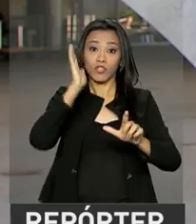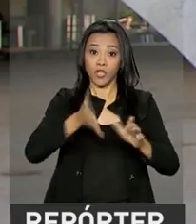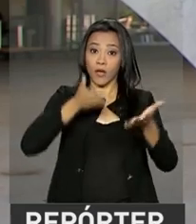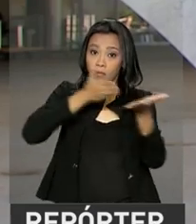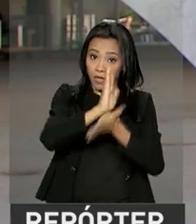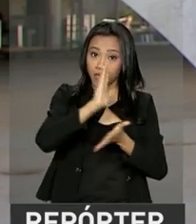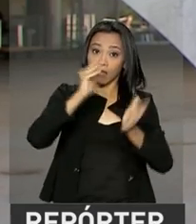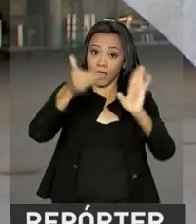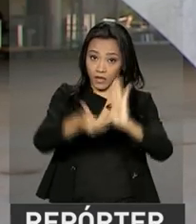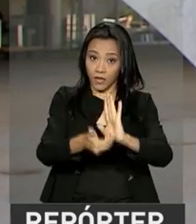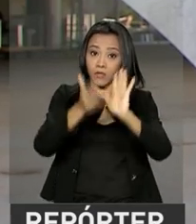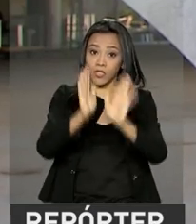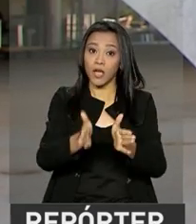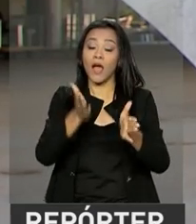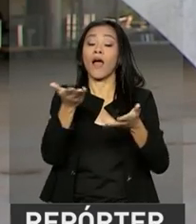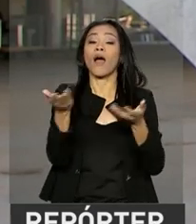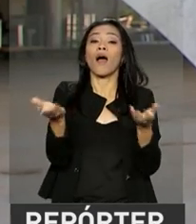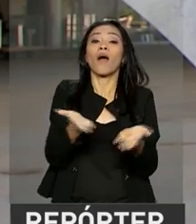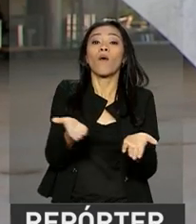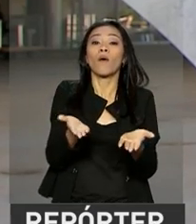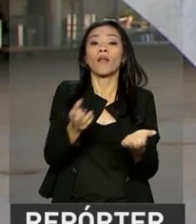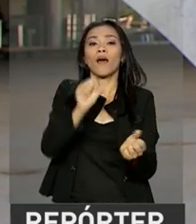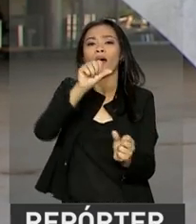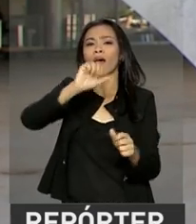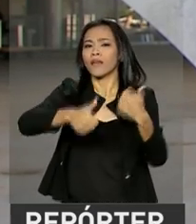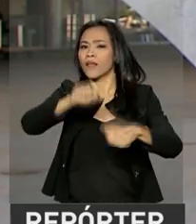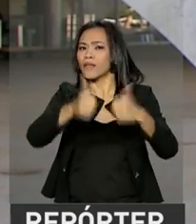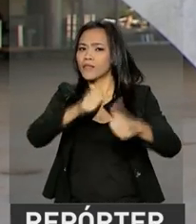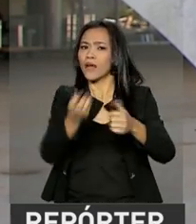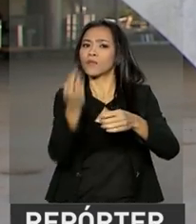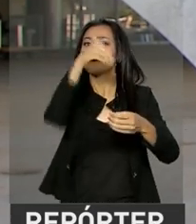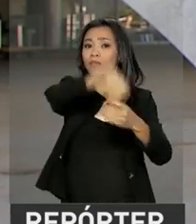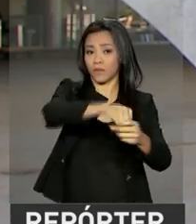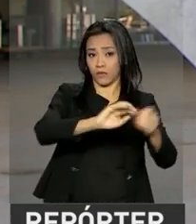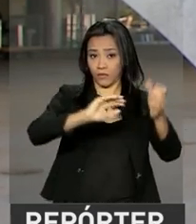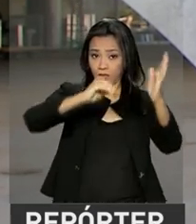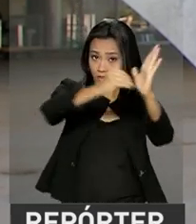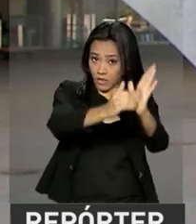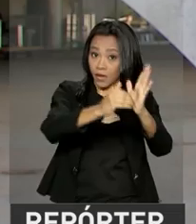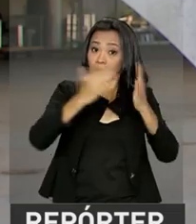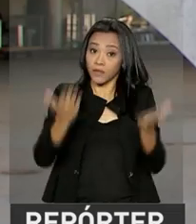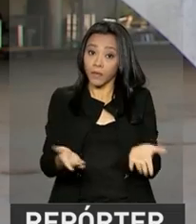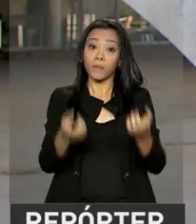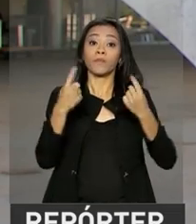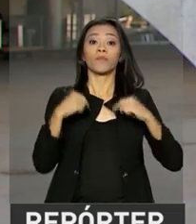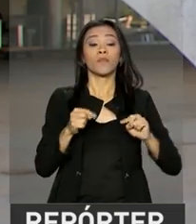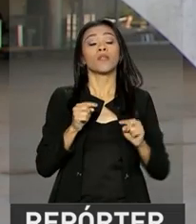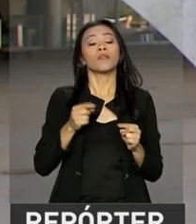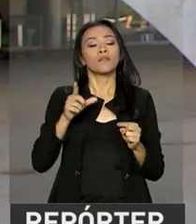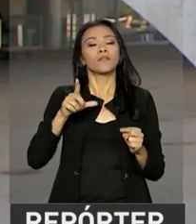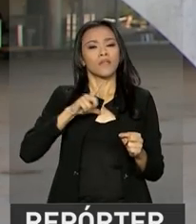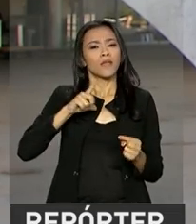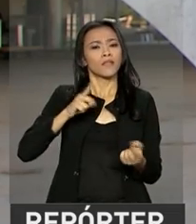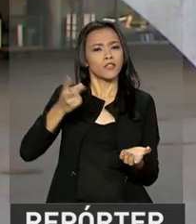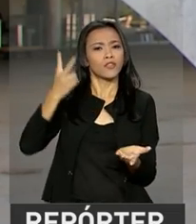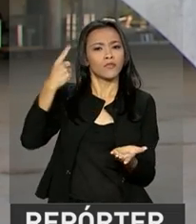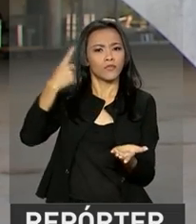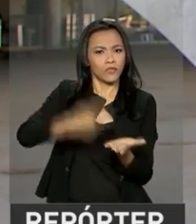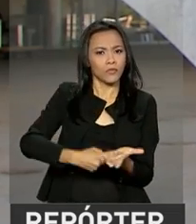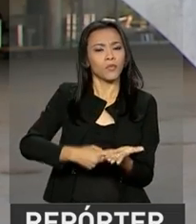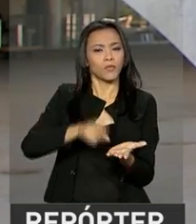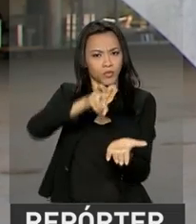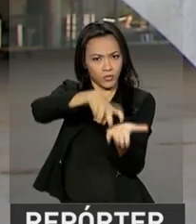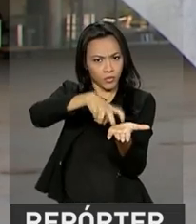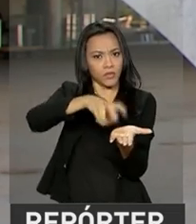câmara dos deputados e agora tá sendo analisada lá no Senado Federal Jaime ainda na agenda do presidente ainda pela manhã